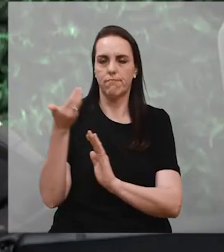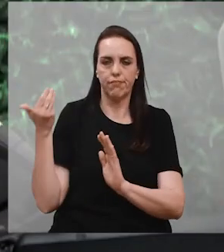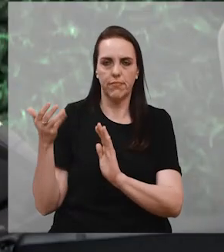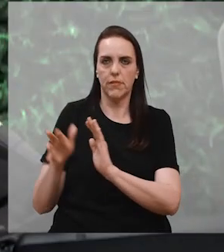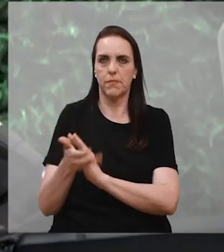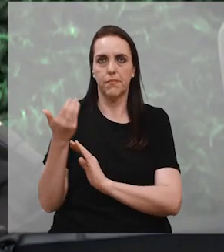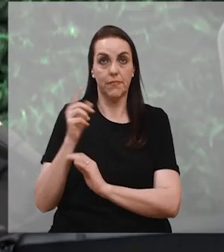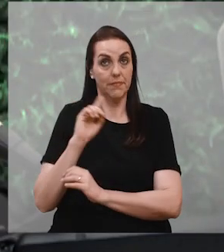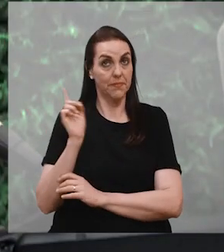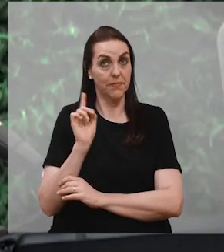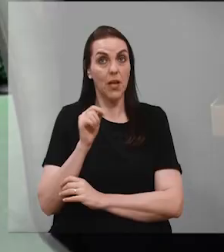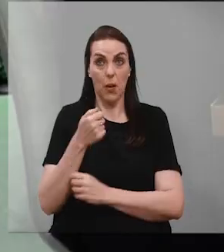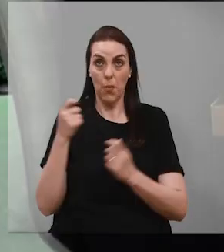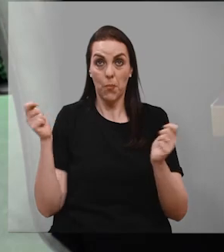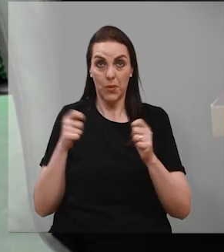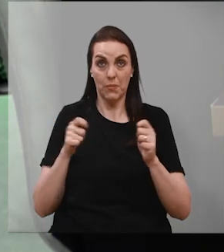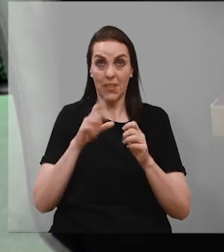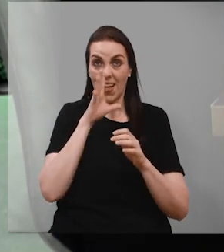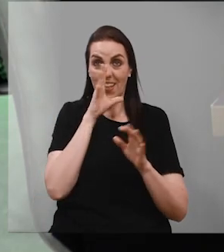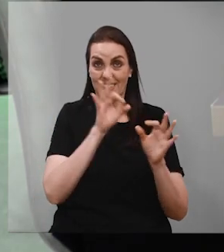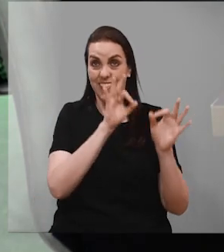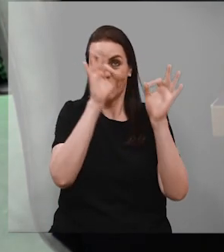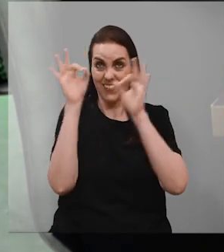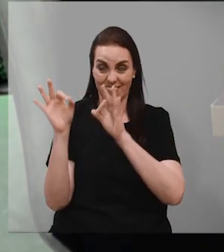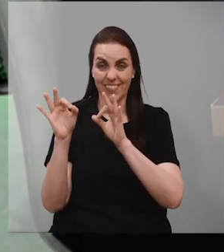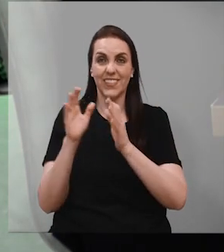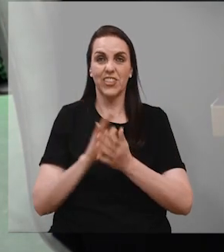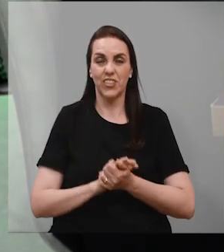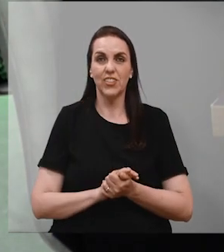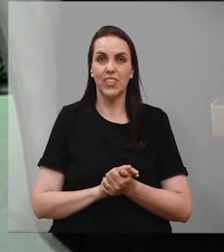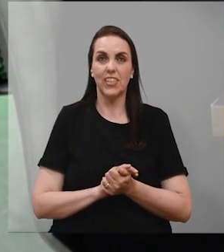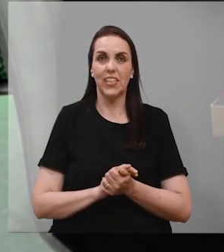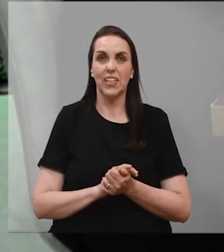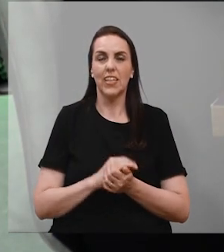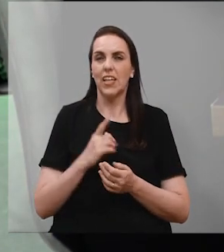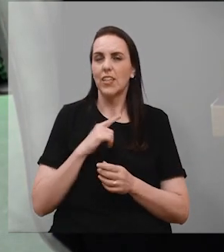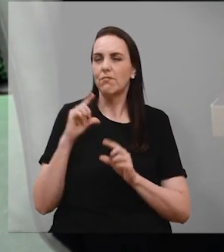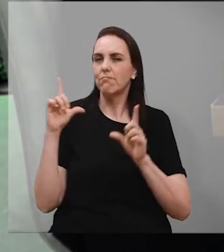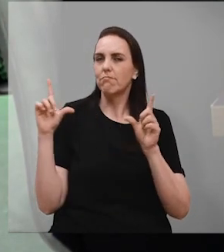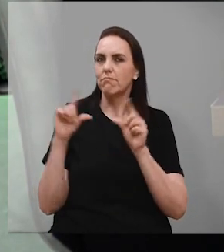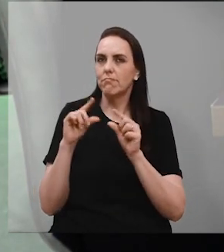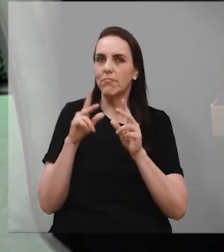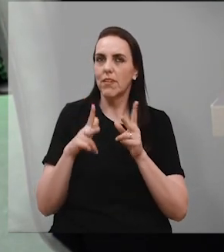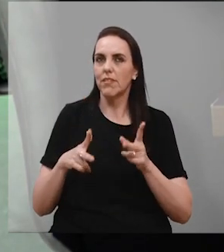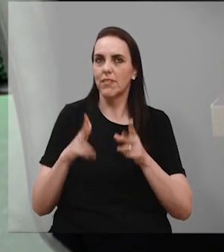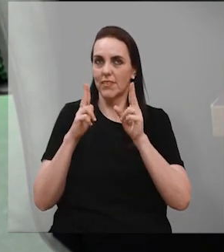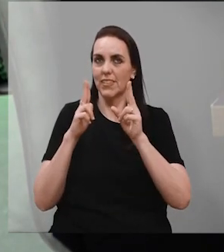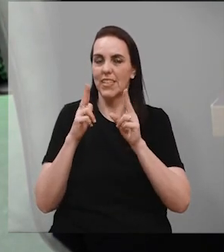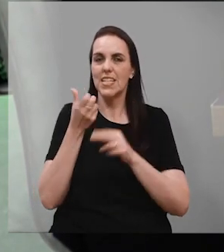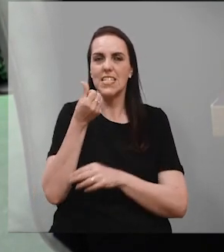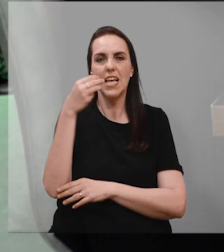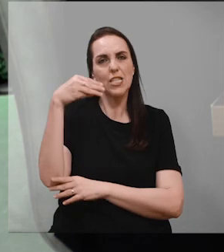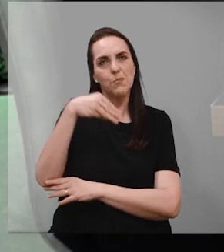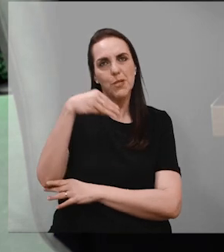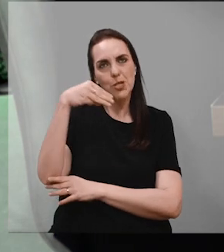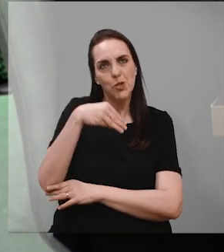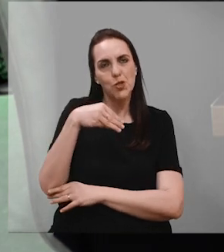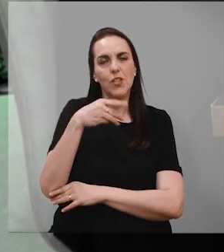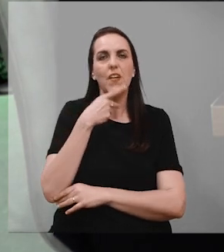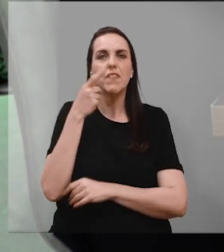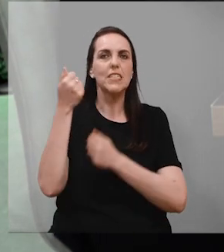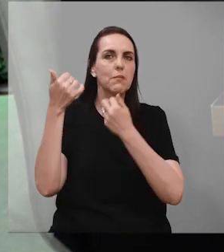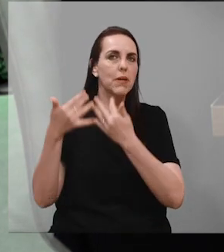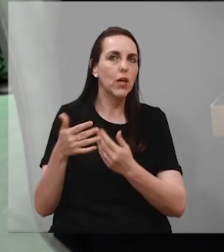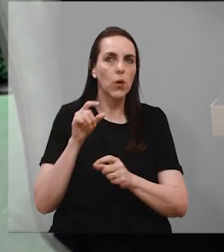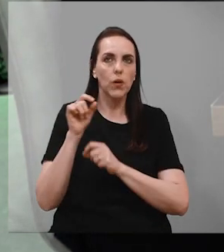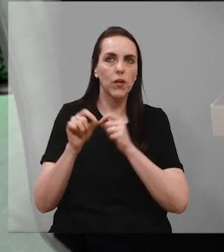Bem complicado. Mas a gente pode assistir a matéria, né? Isso, vamos assistir então um teaser da nossa matéria que tem 6